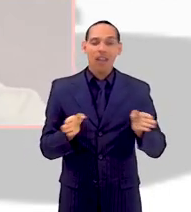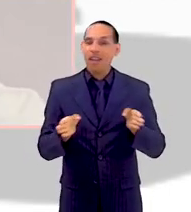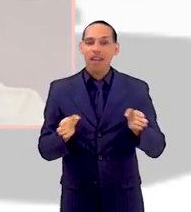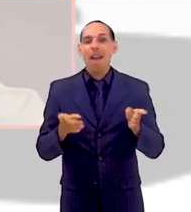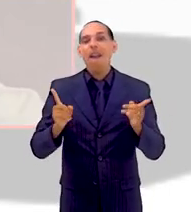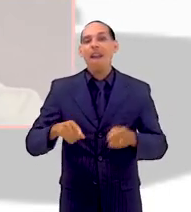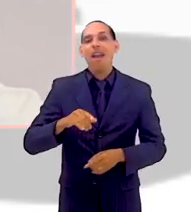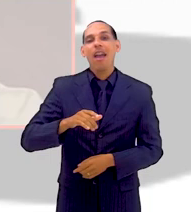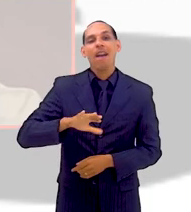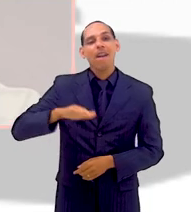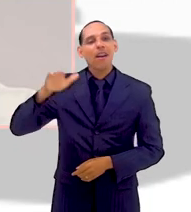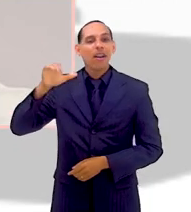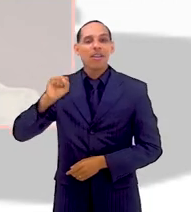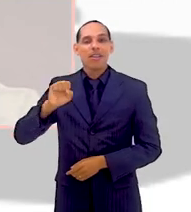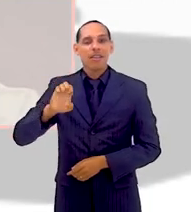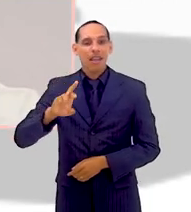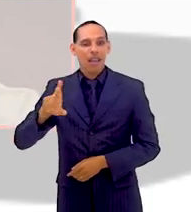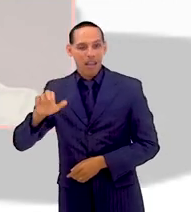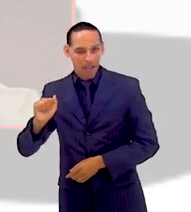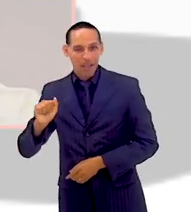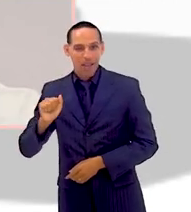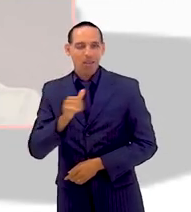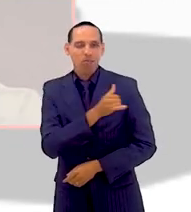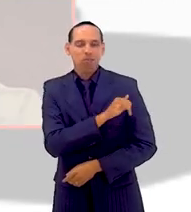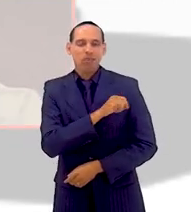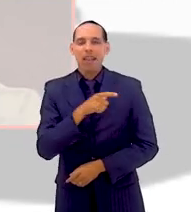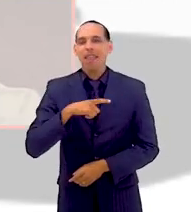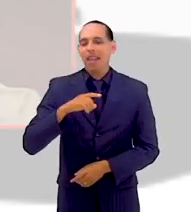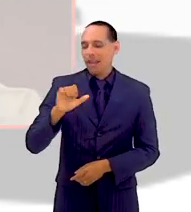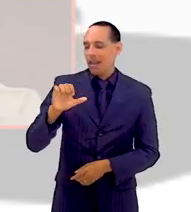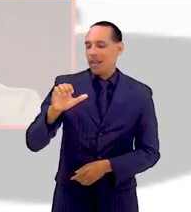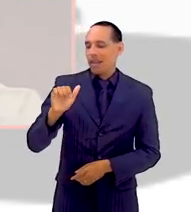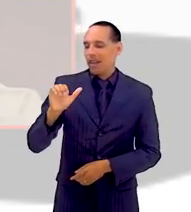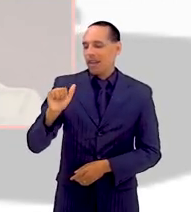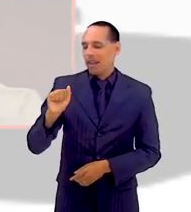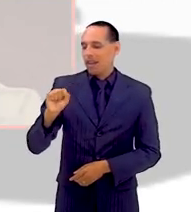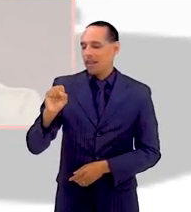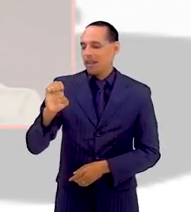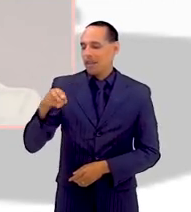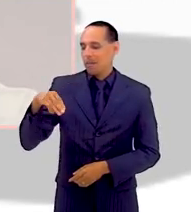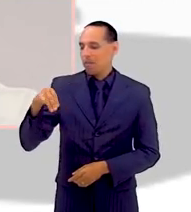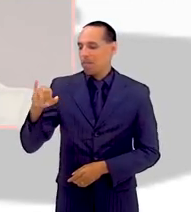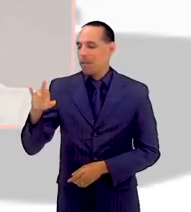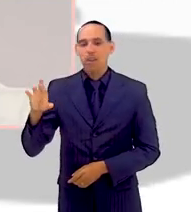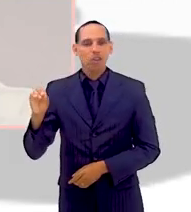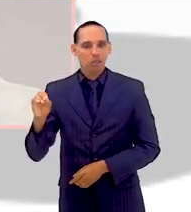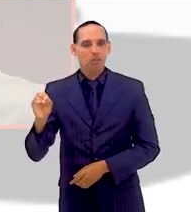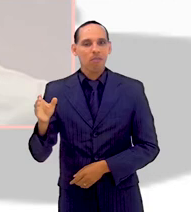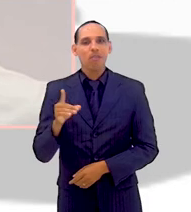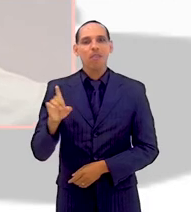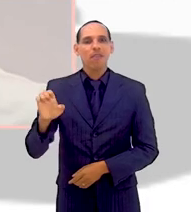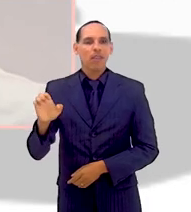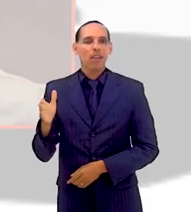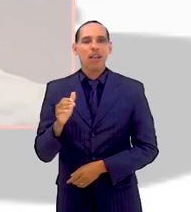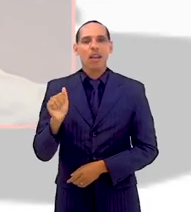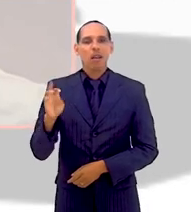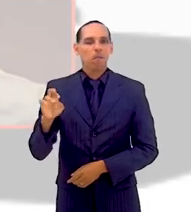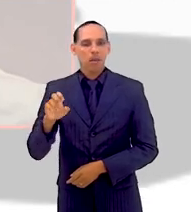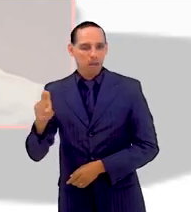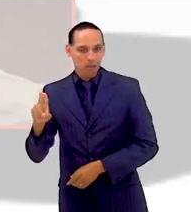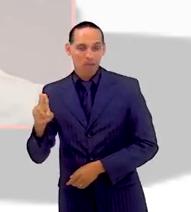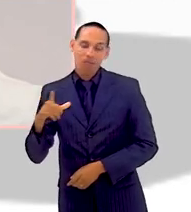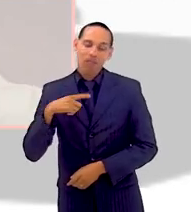Serra Fluminense, a partir de Casimiro, você sobe e já acessa todos os atrativos de Nova Friburgo. Então, a